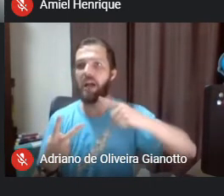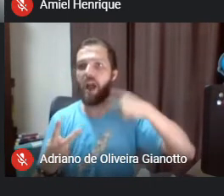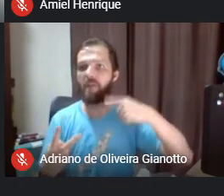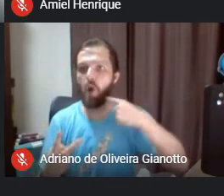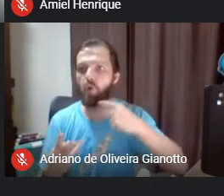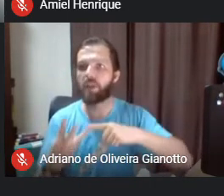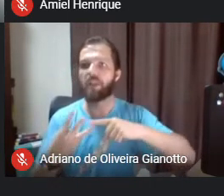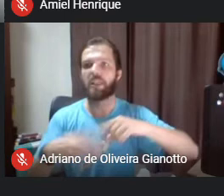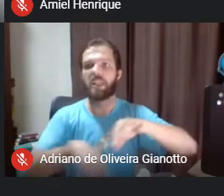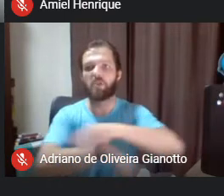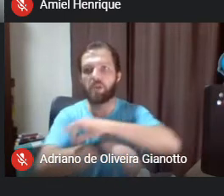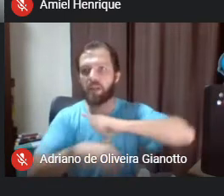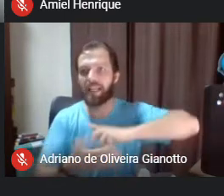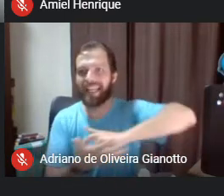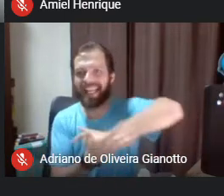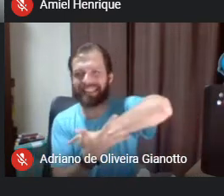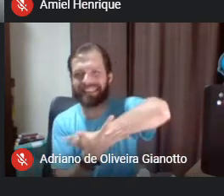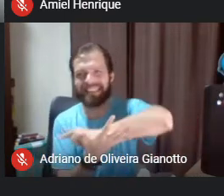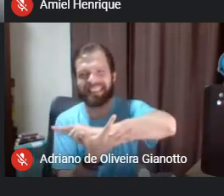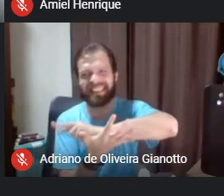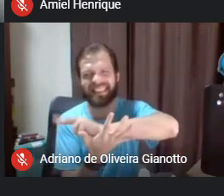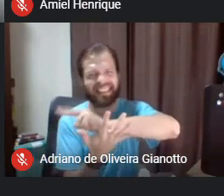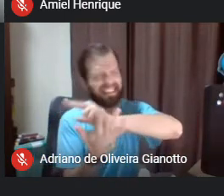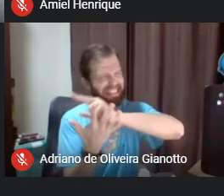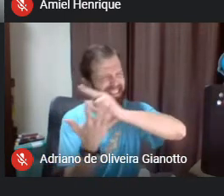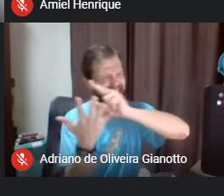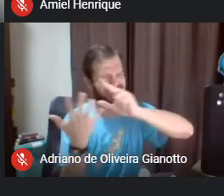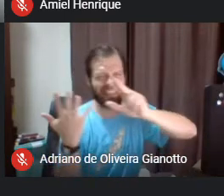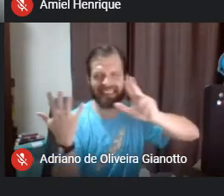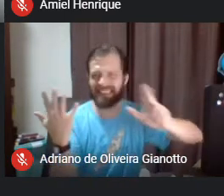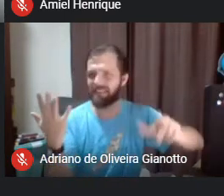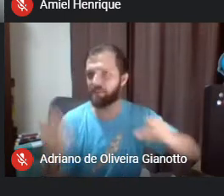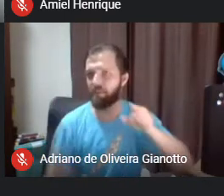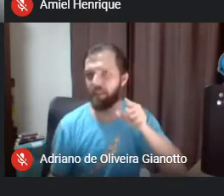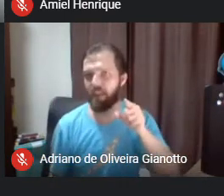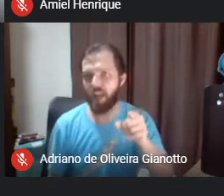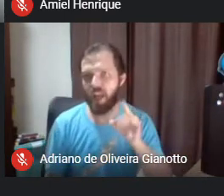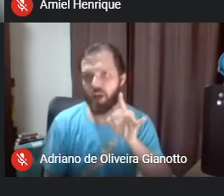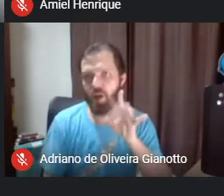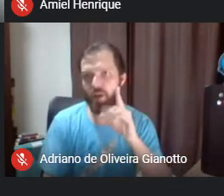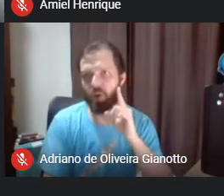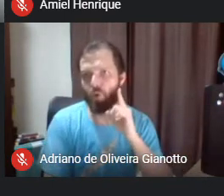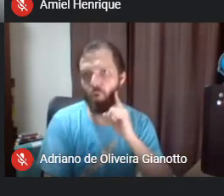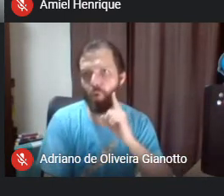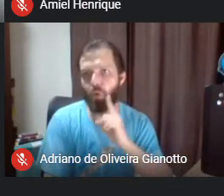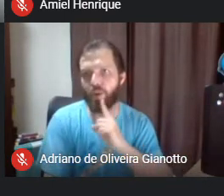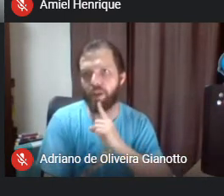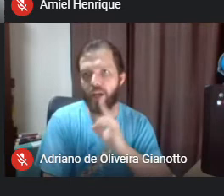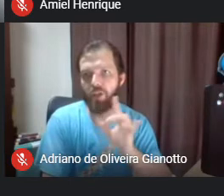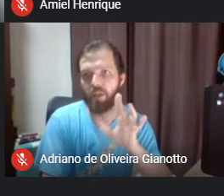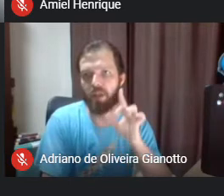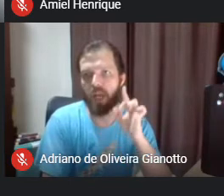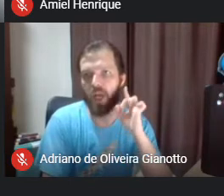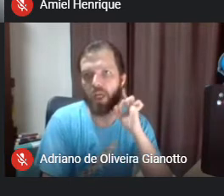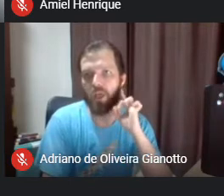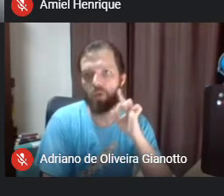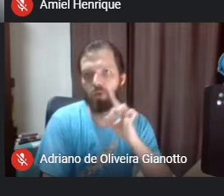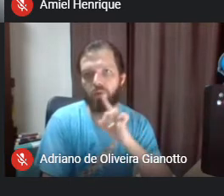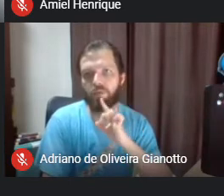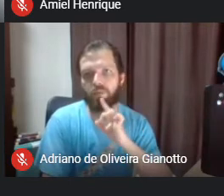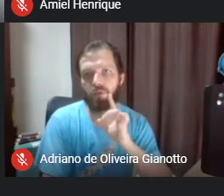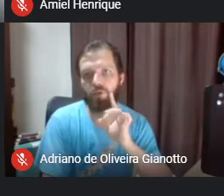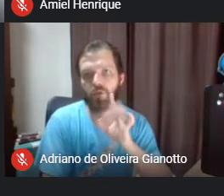cursos superiores. Medicina, advocacia, arquitetura, todos os cursos. E ela